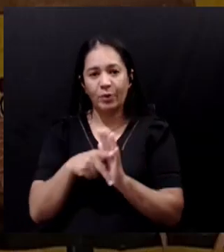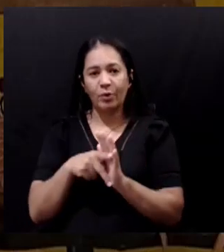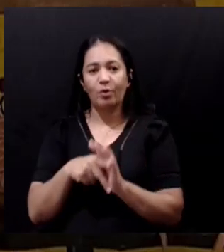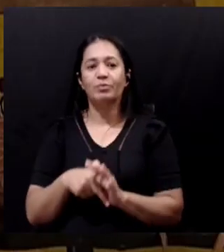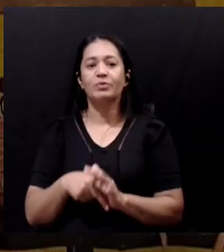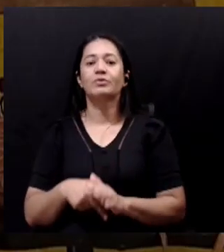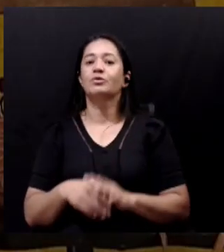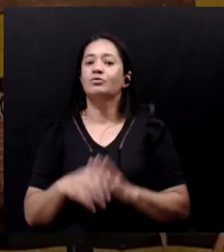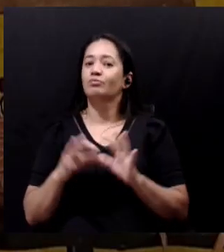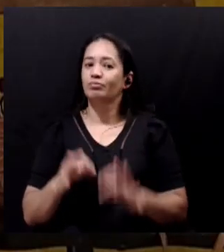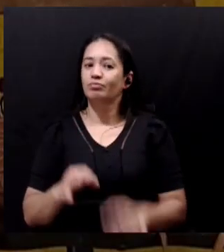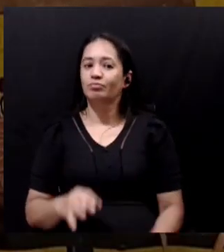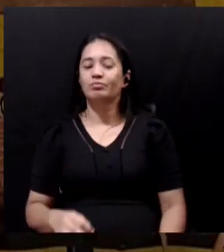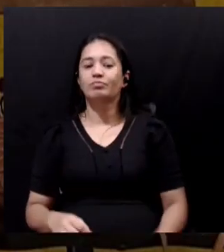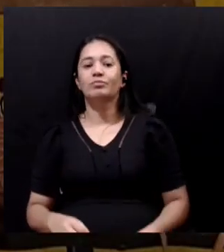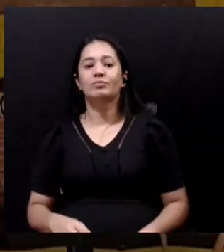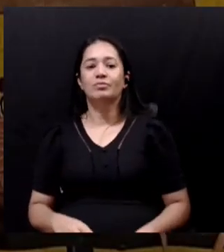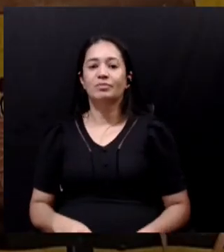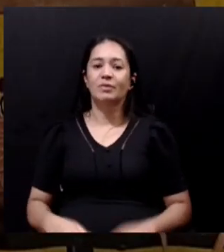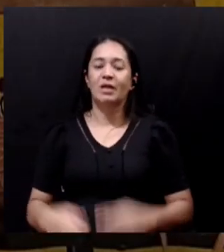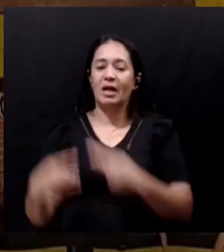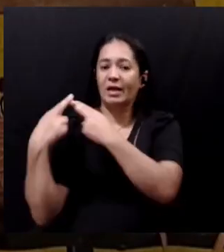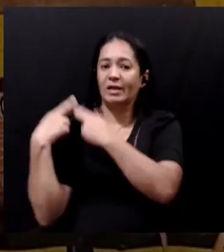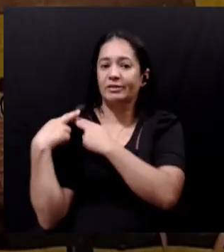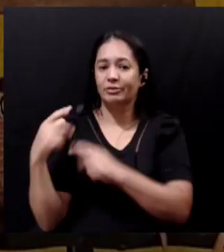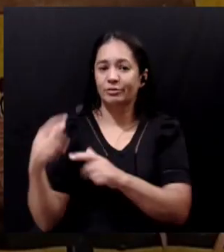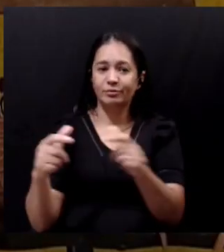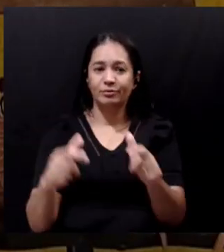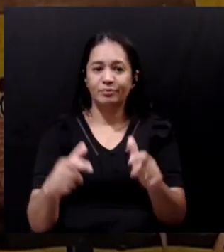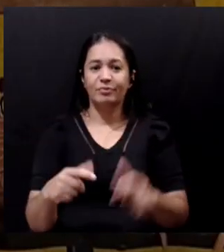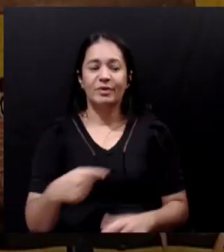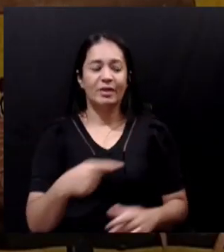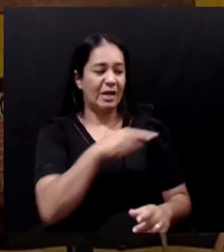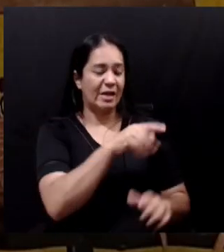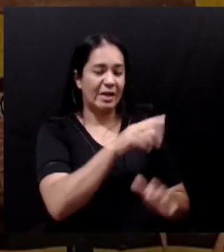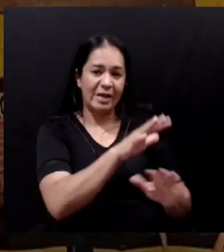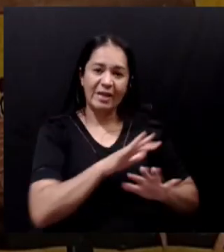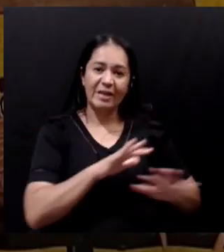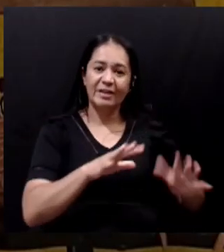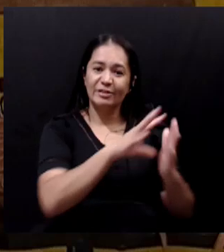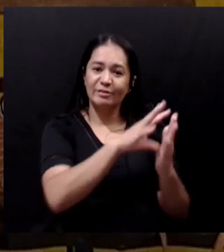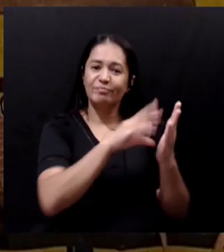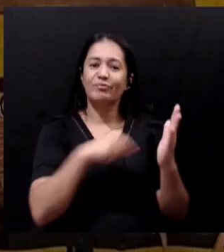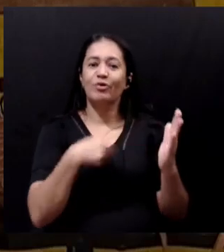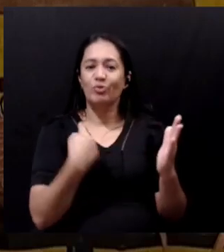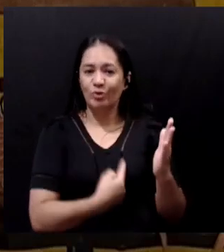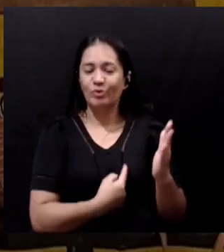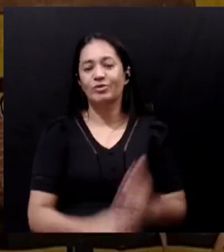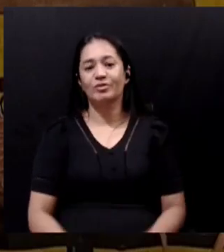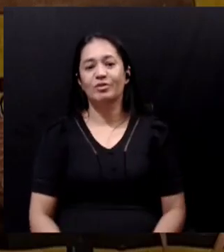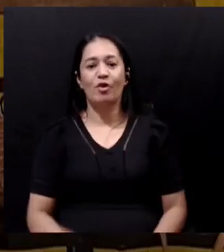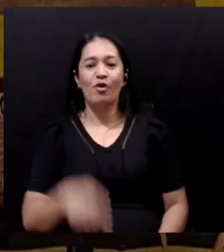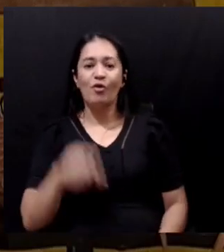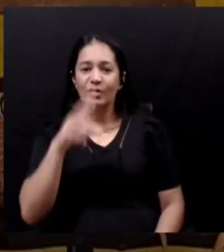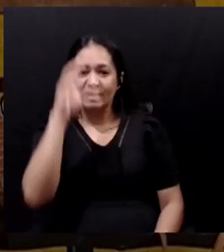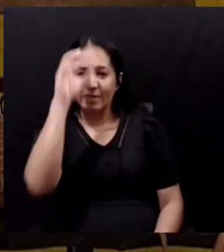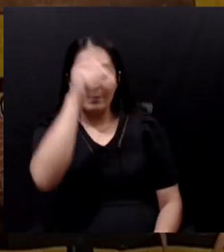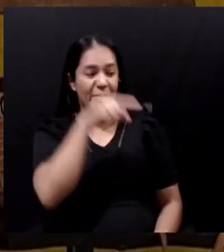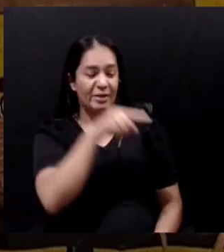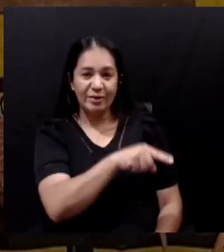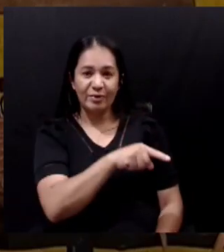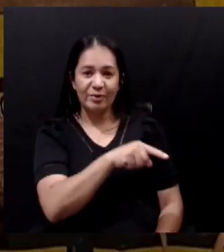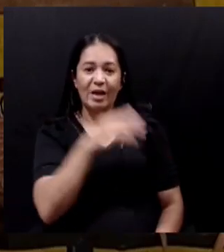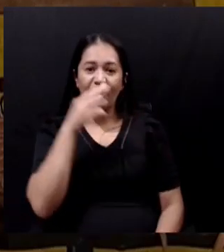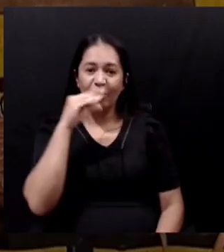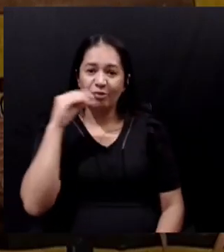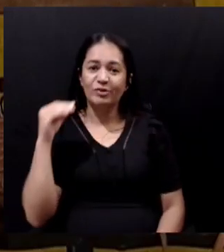Juninho, o Alex lá fora. Eles são nossos espelhos. Ou seja, o que você aprendeu lá como funcionário, Isso. hoje